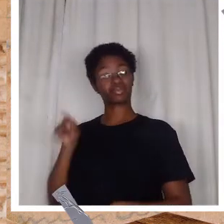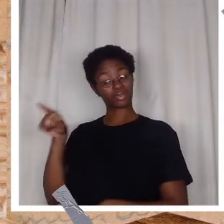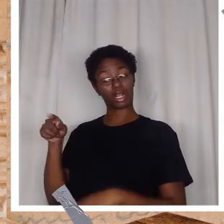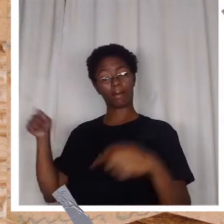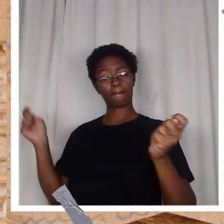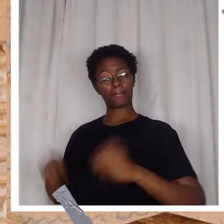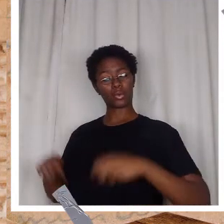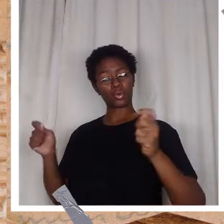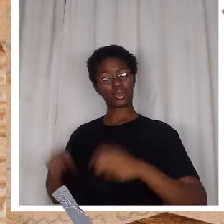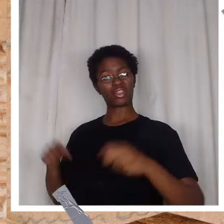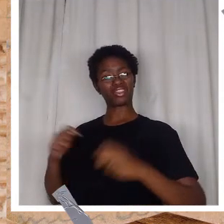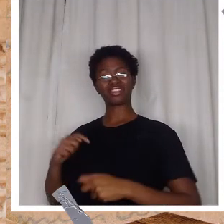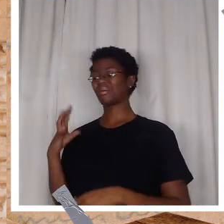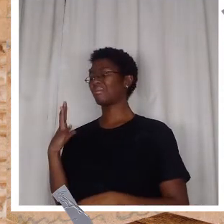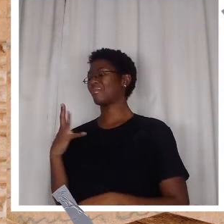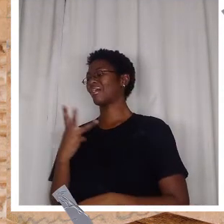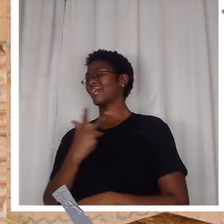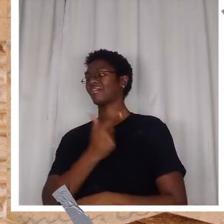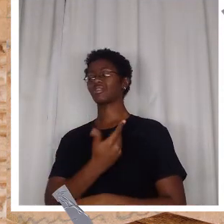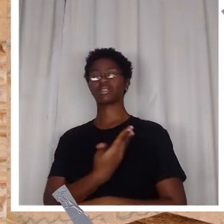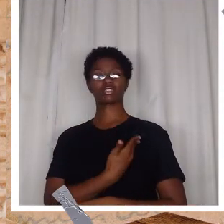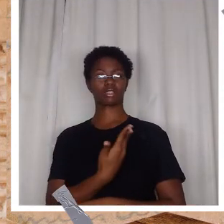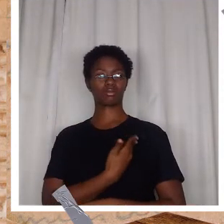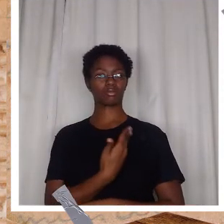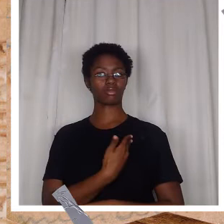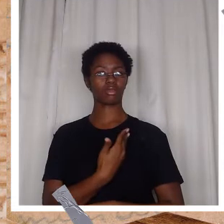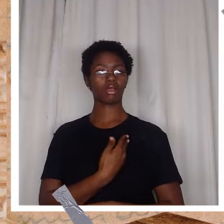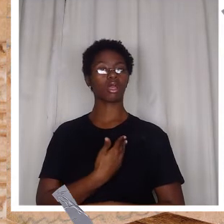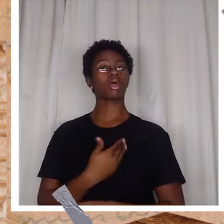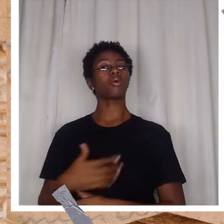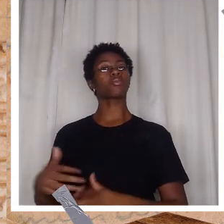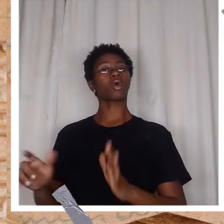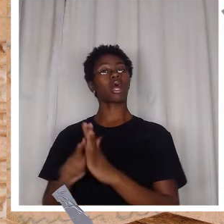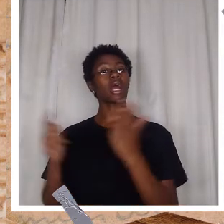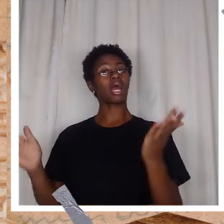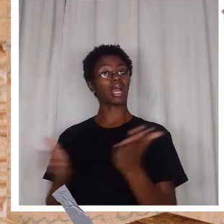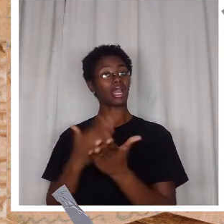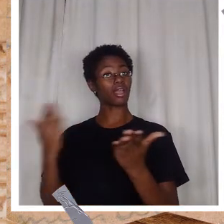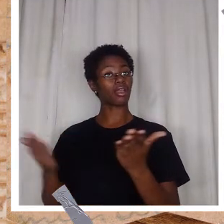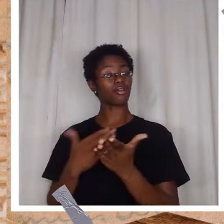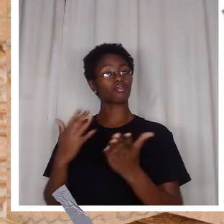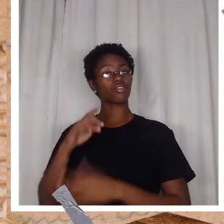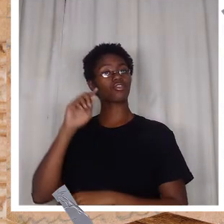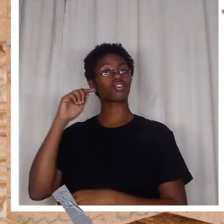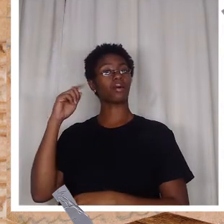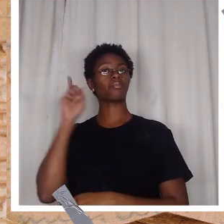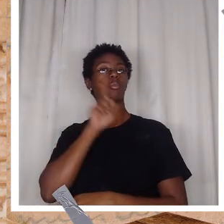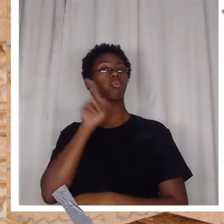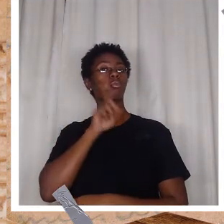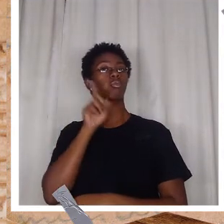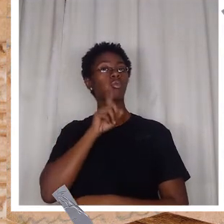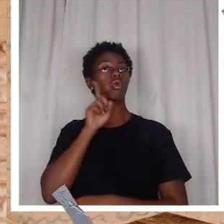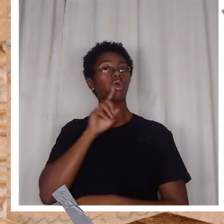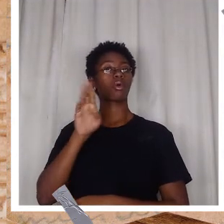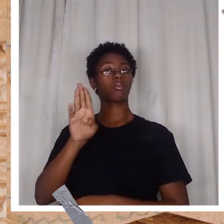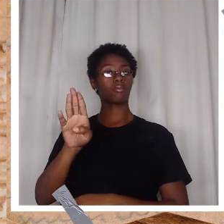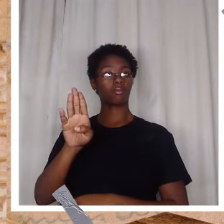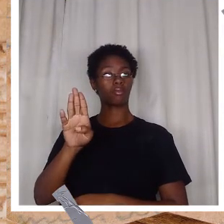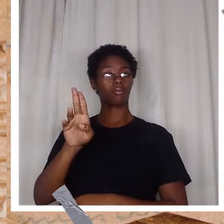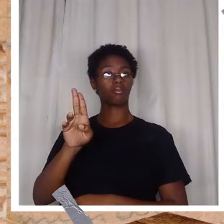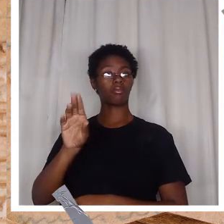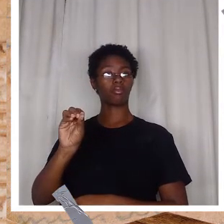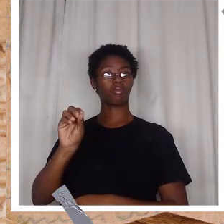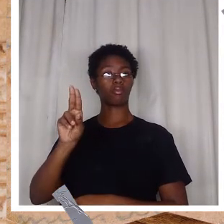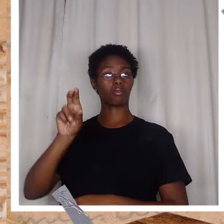ser medida pela publicação americana Bustle, que a colocou como uma das 8 cineastas mais promissoras